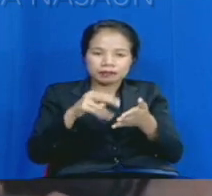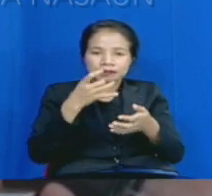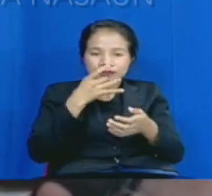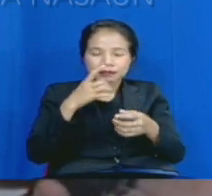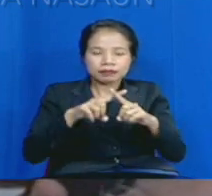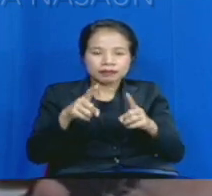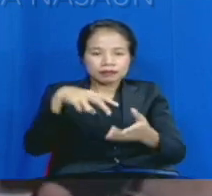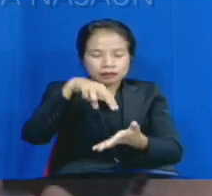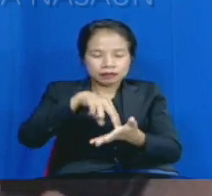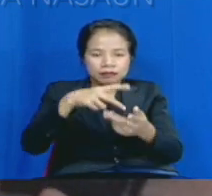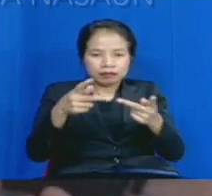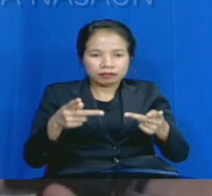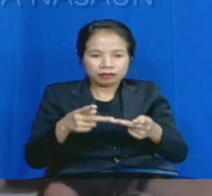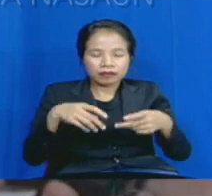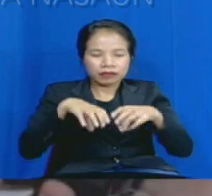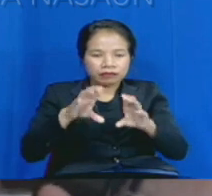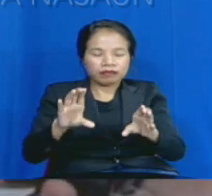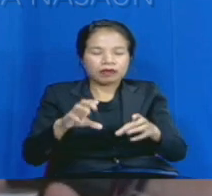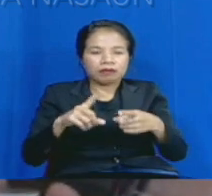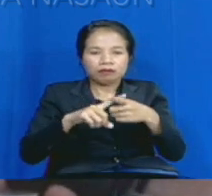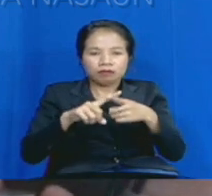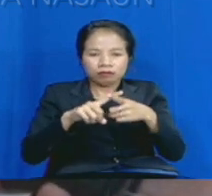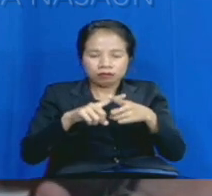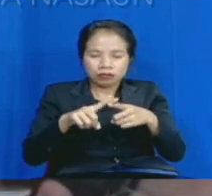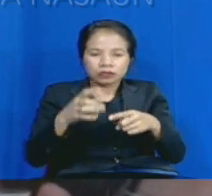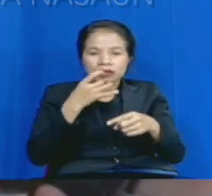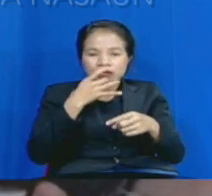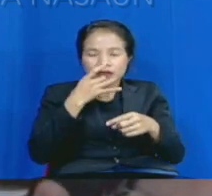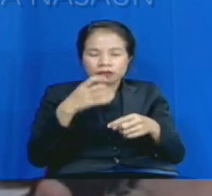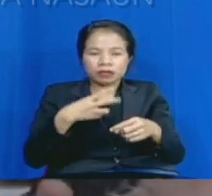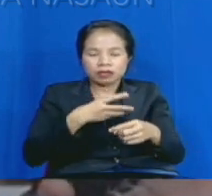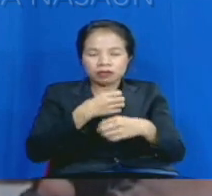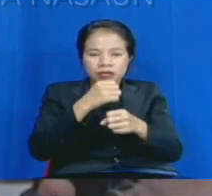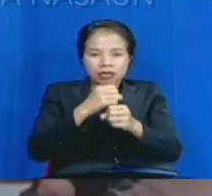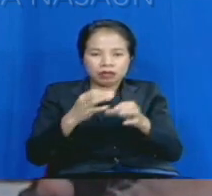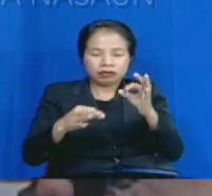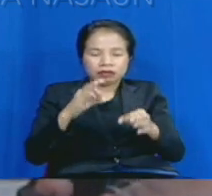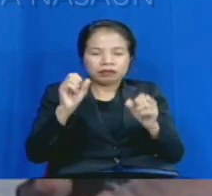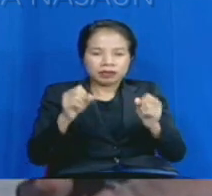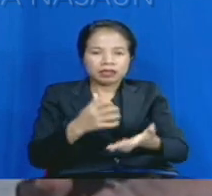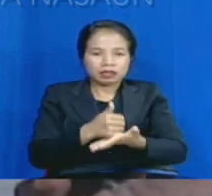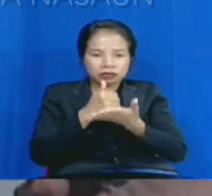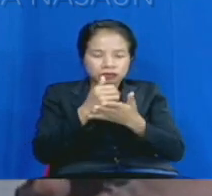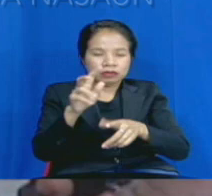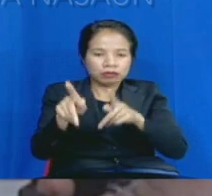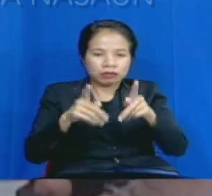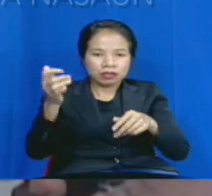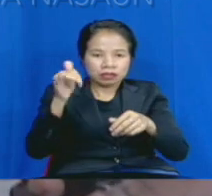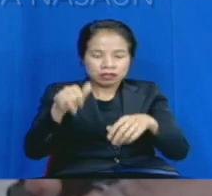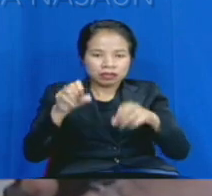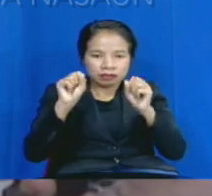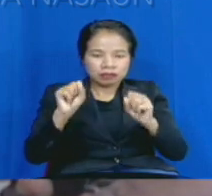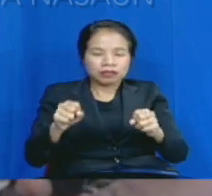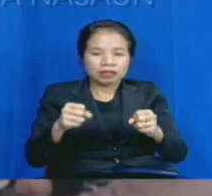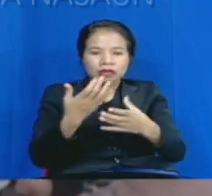centro venda, Fatin fa ampulsa. Ne, itamos monta, atunune para facilita itene komunidade sira, bele